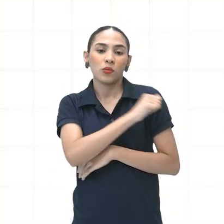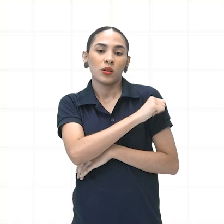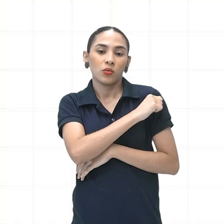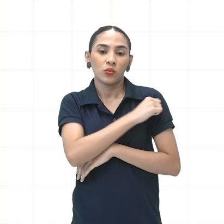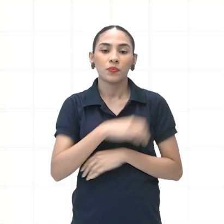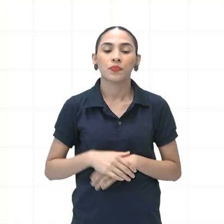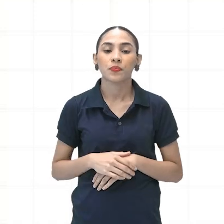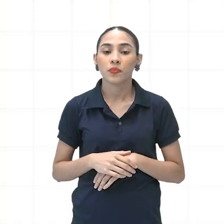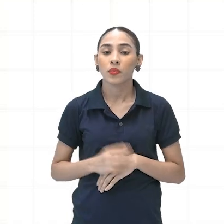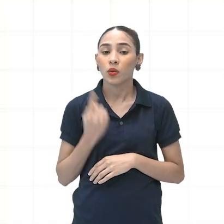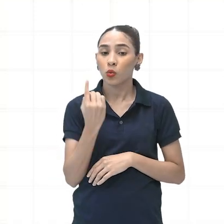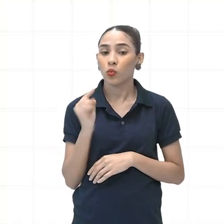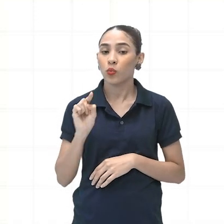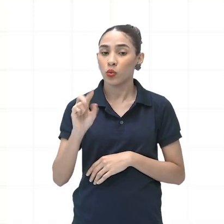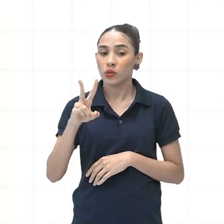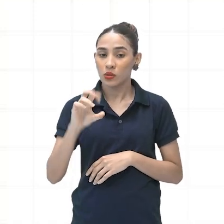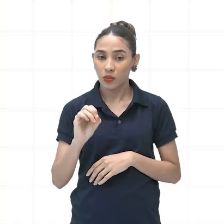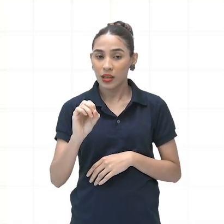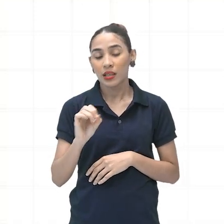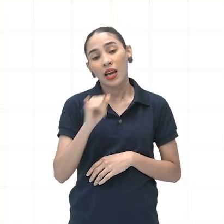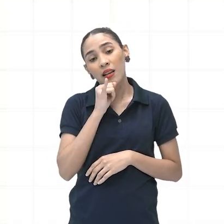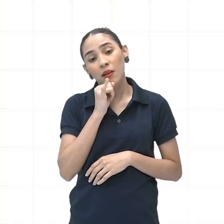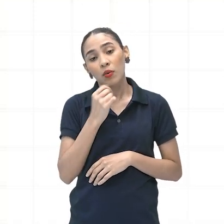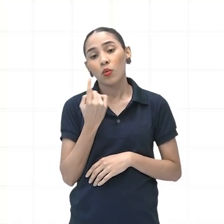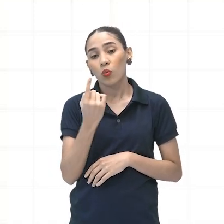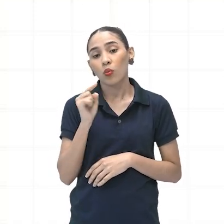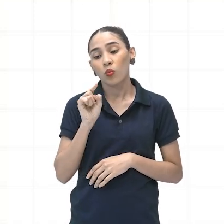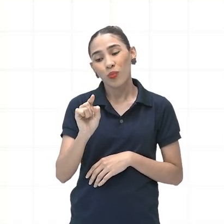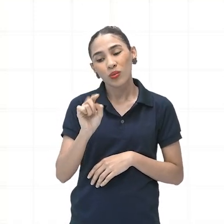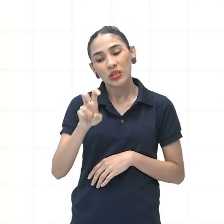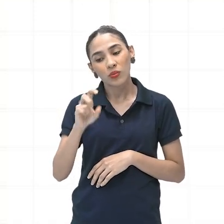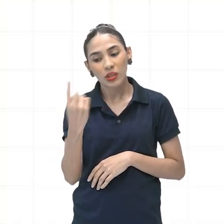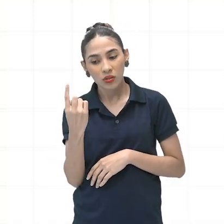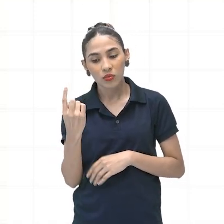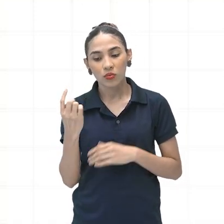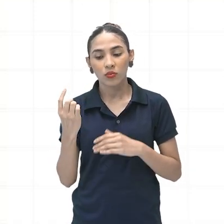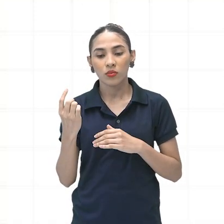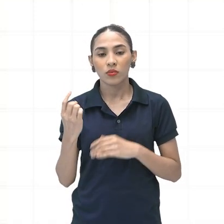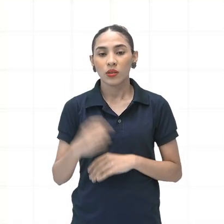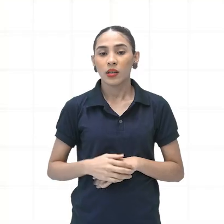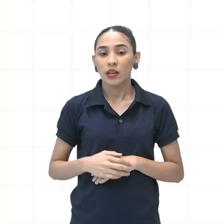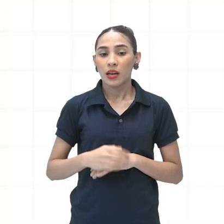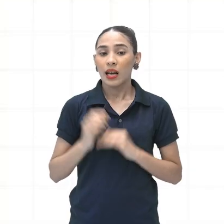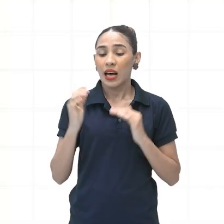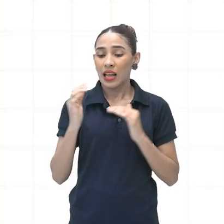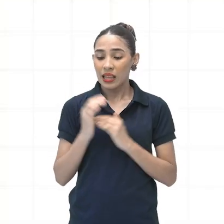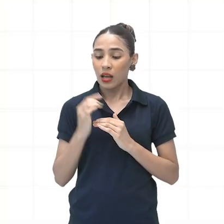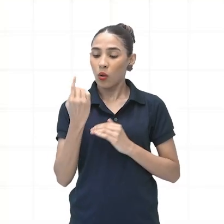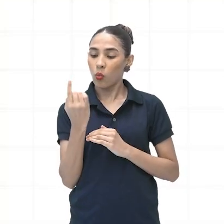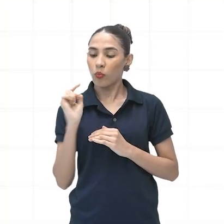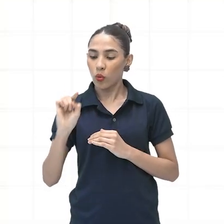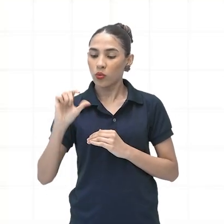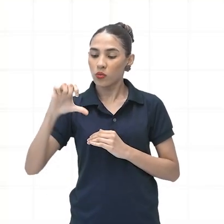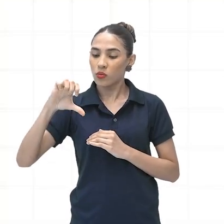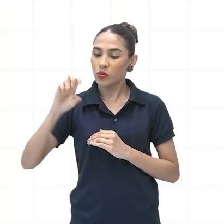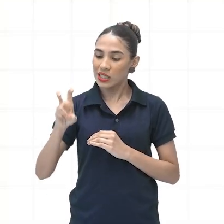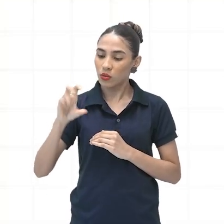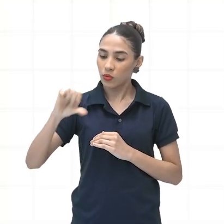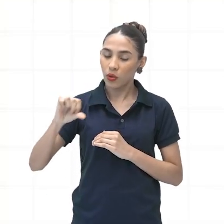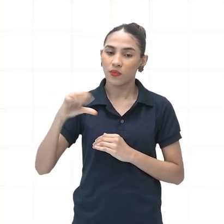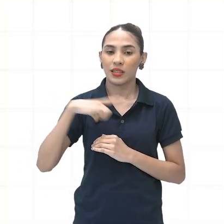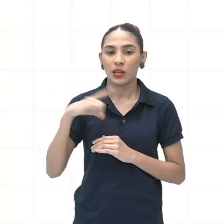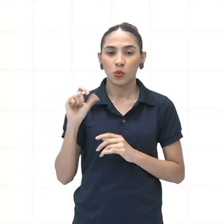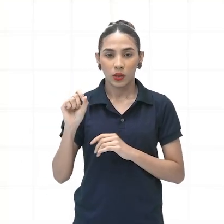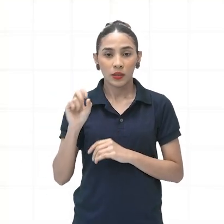alunos. Passou de 1,50, por exemplo, 1,51 até 1,59, eu tenho